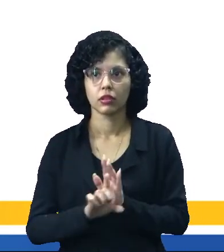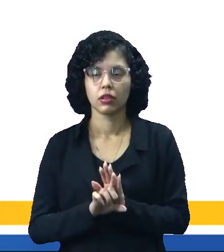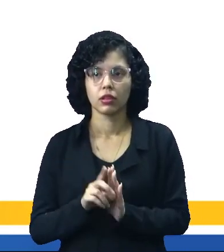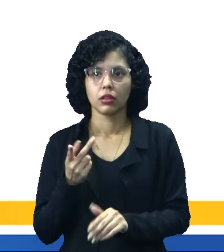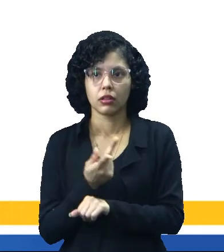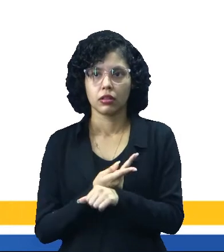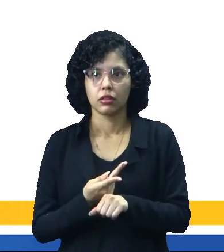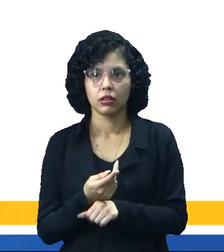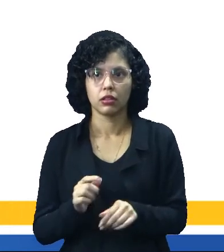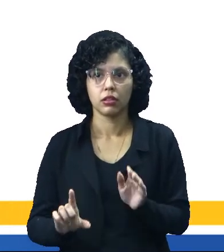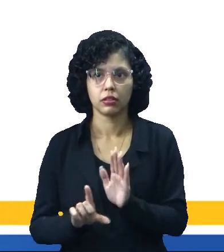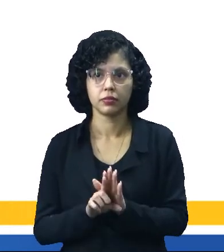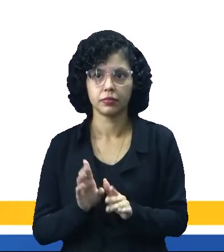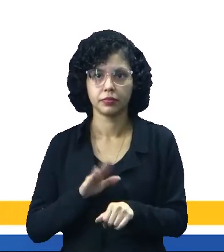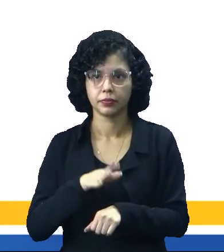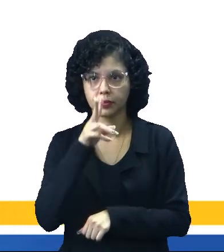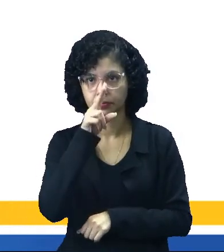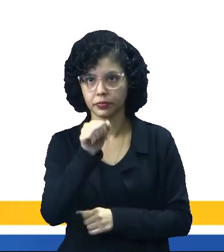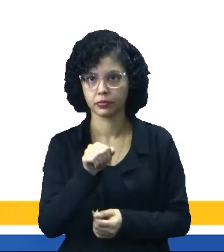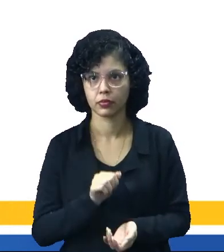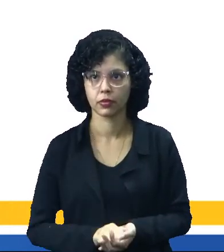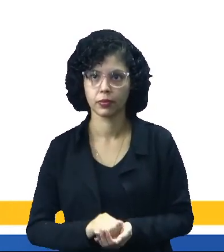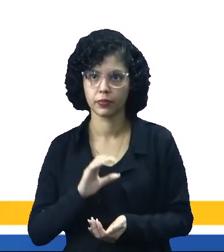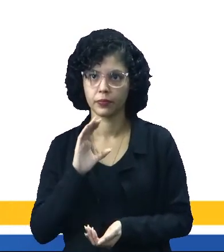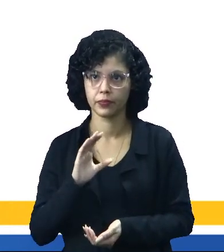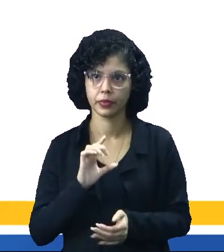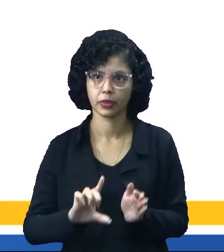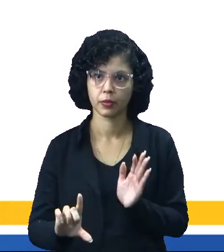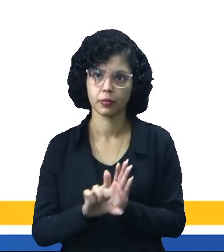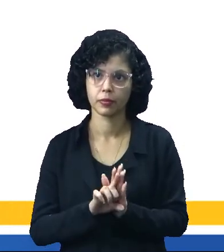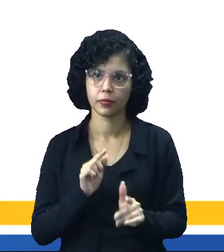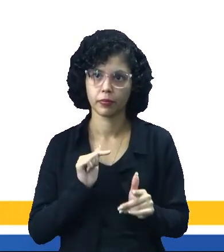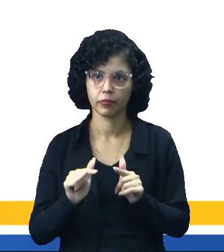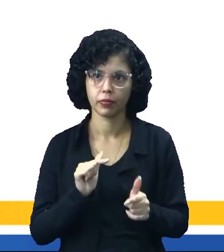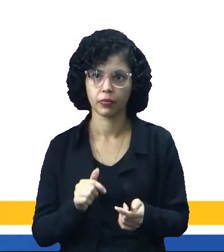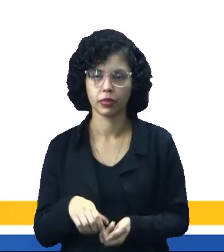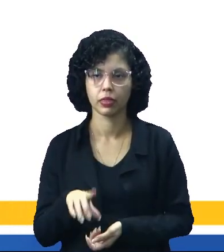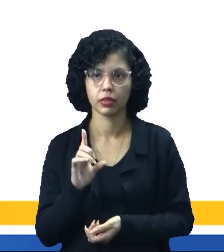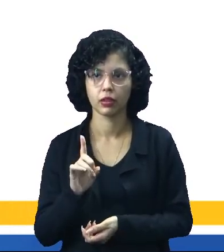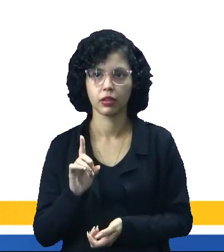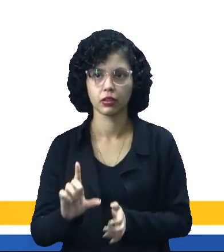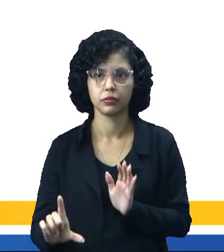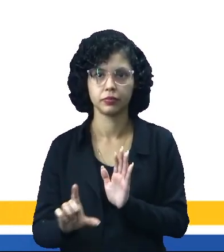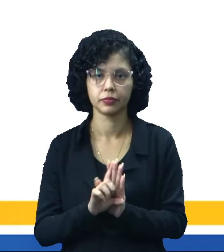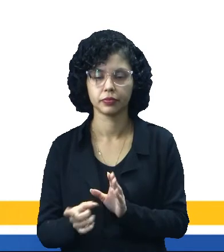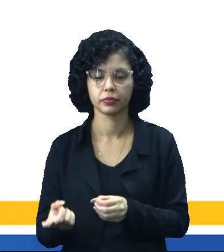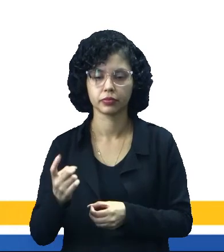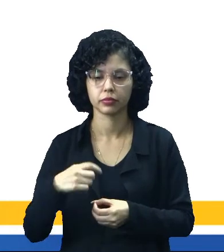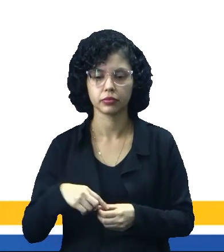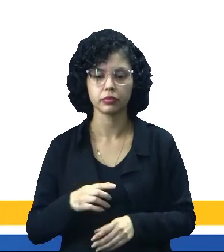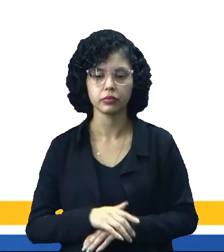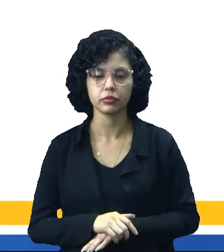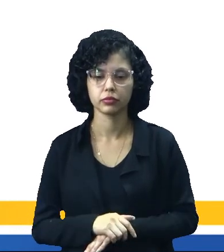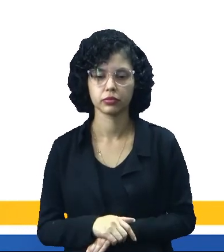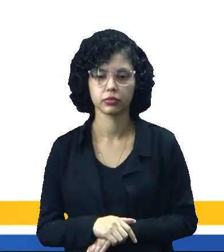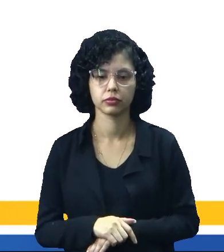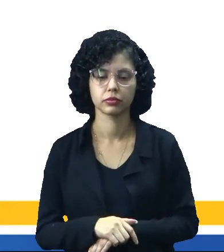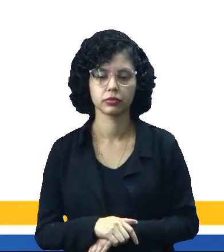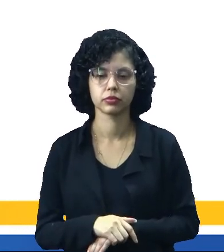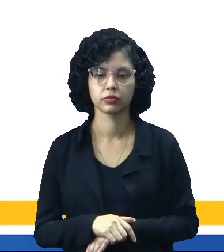da procura, letra B, a lei do mais forte, letra C, a lei trabalhista ou letra D, a lei do